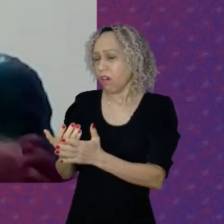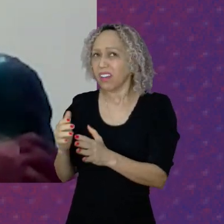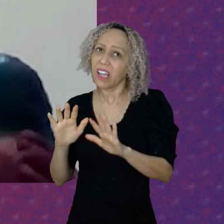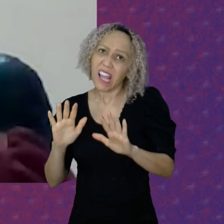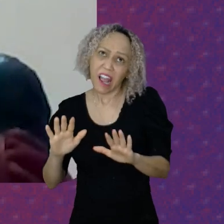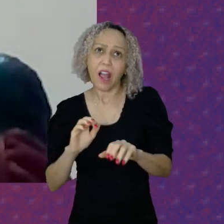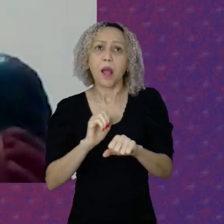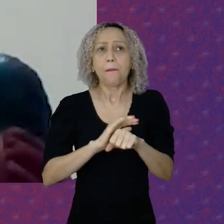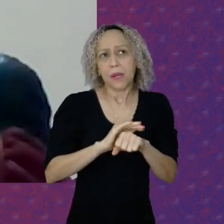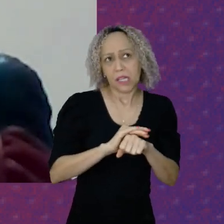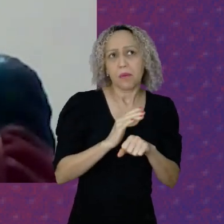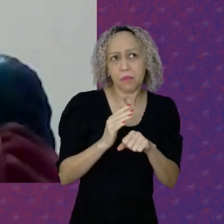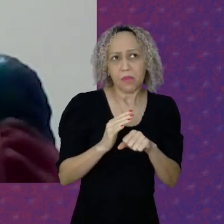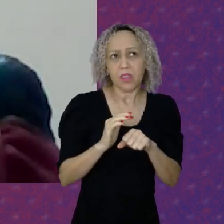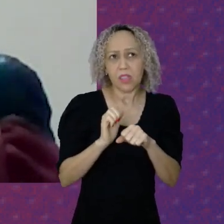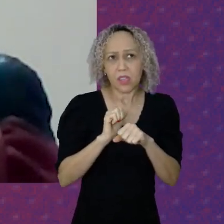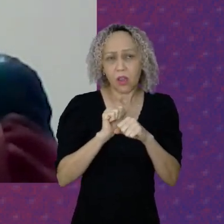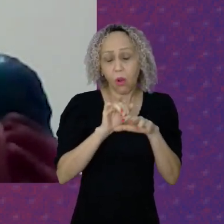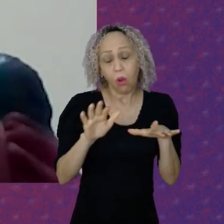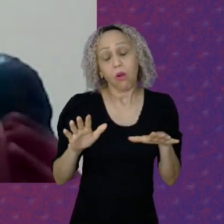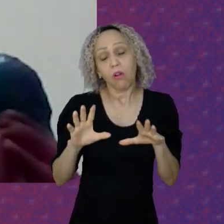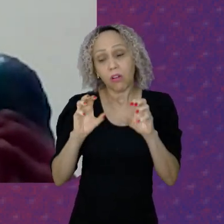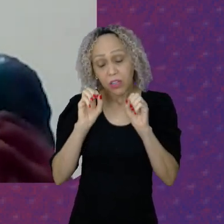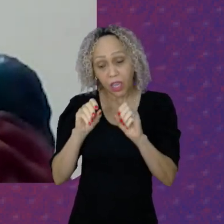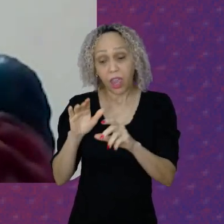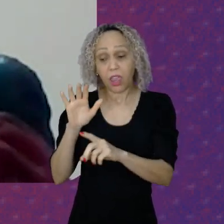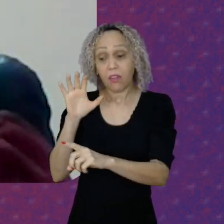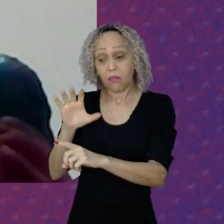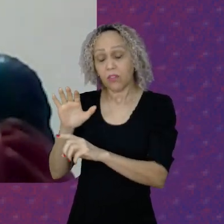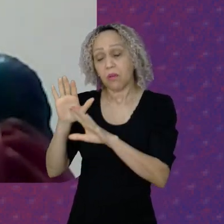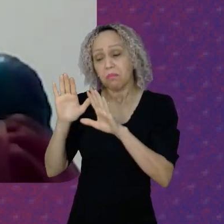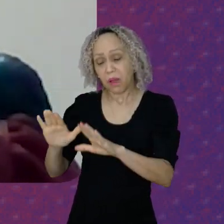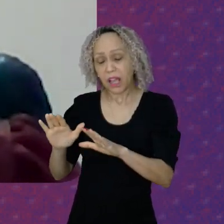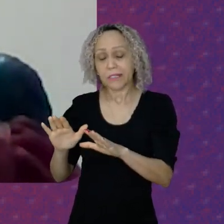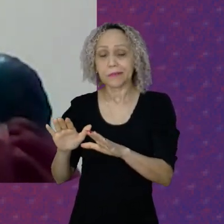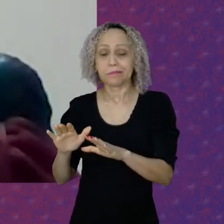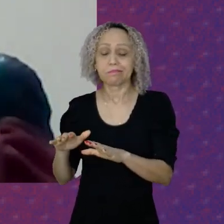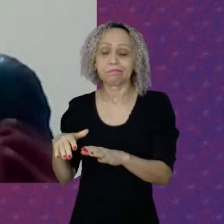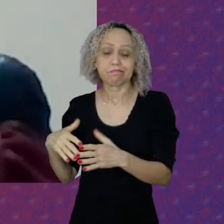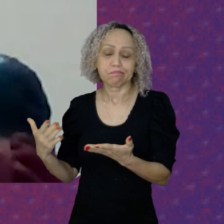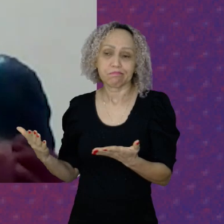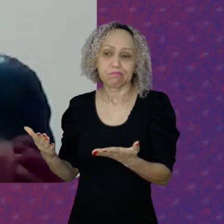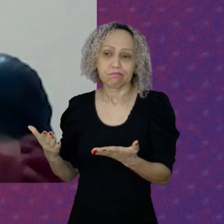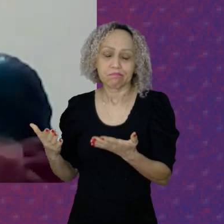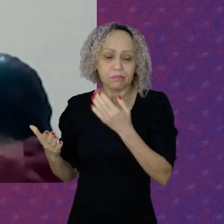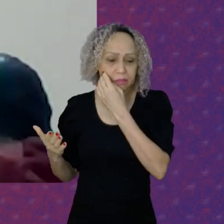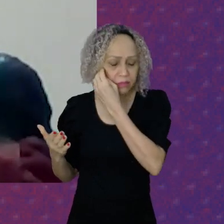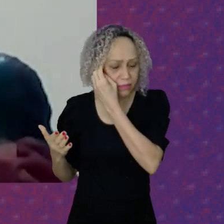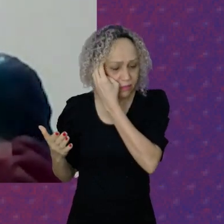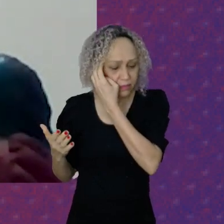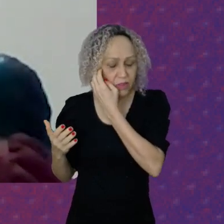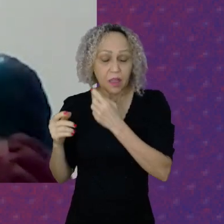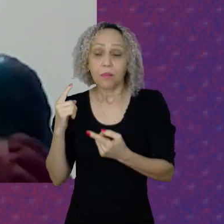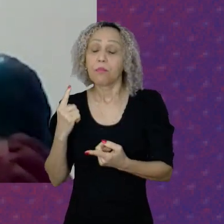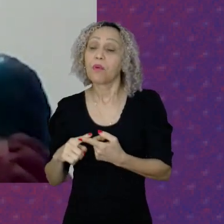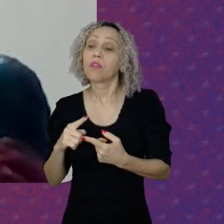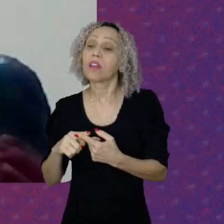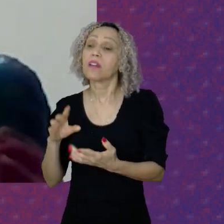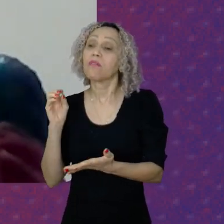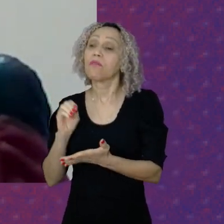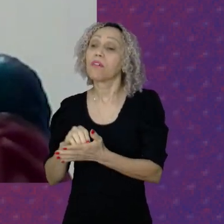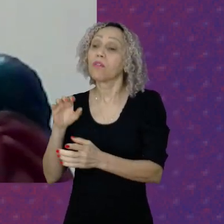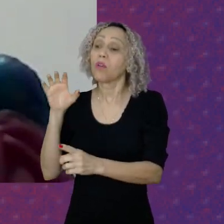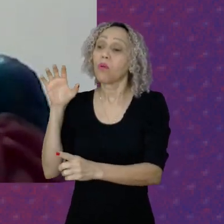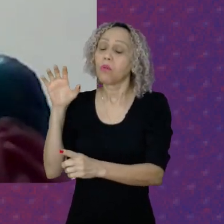também trouxe isso muito forte, mas isso acabou sendo também, não é que foi um incentivo, mas as